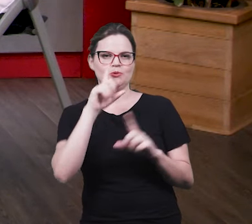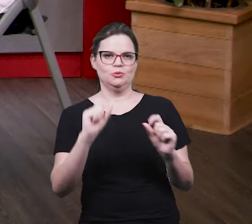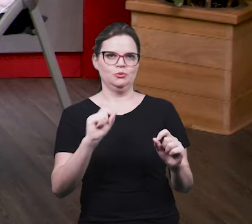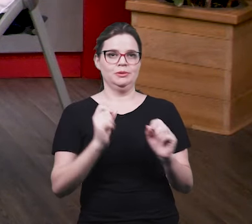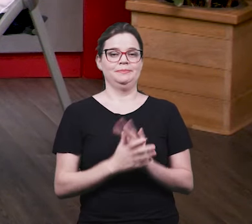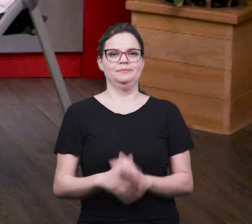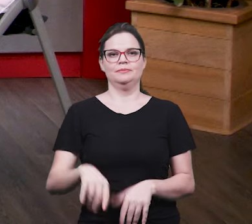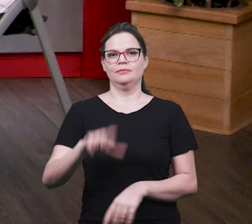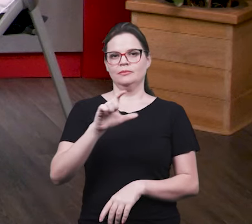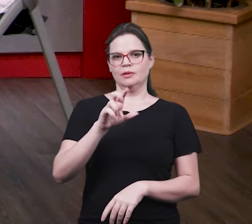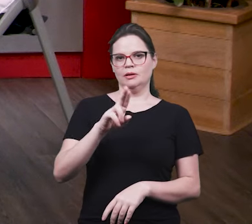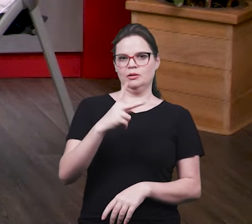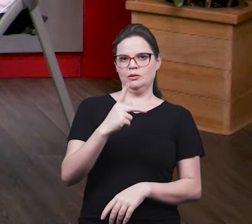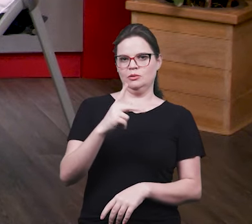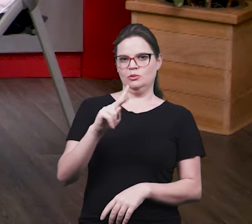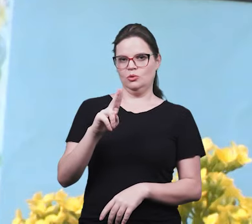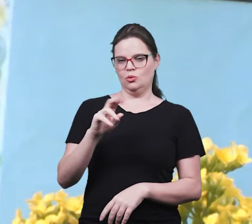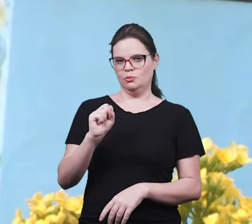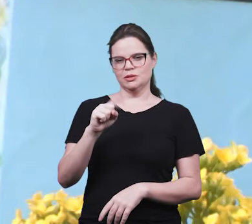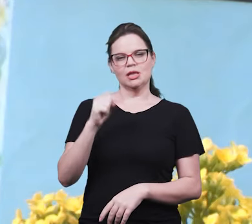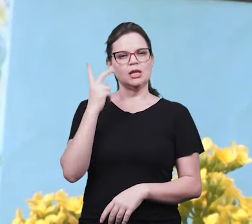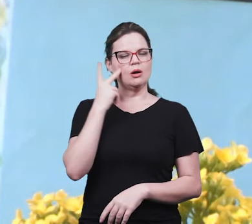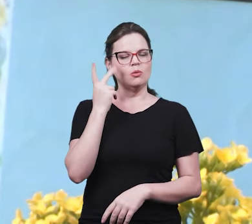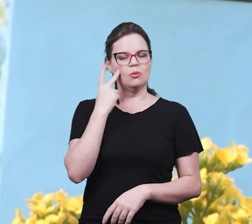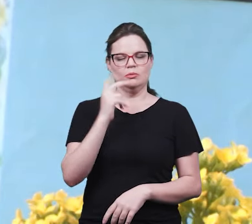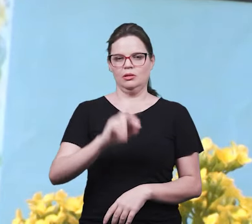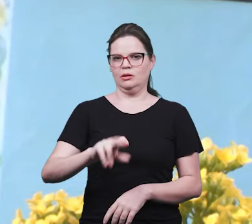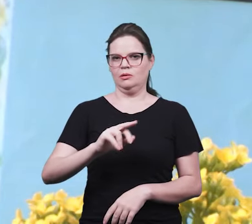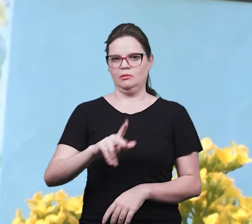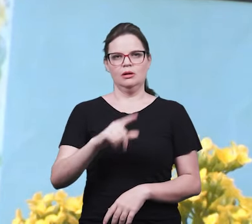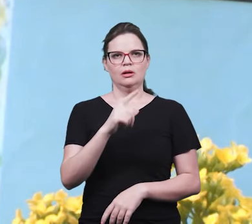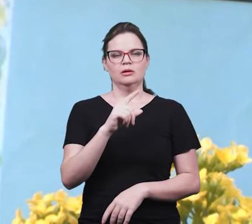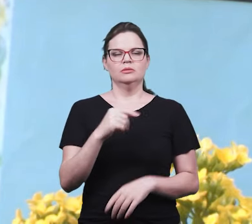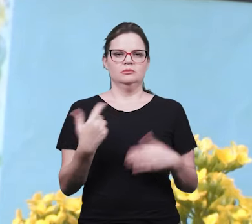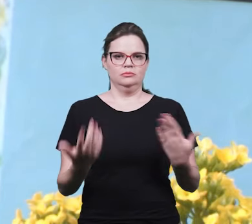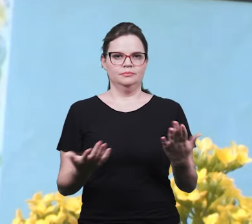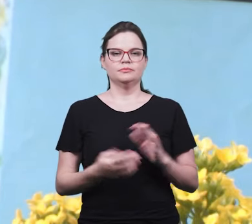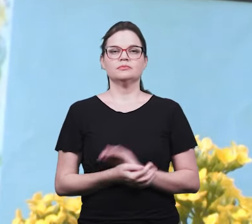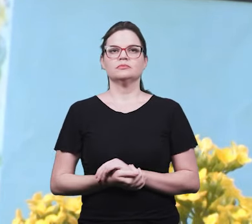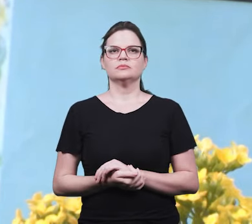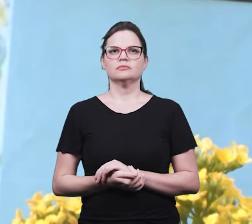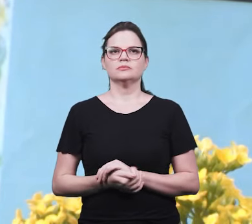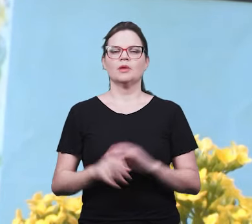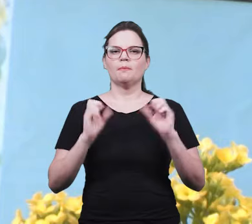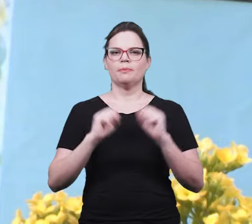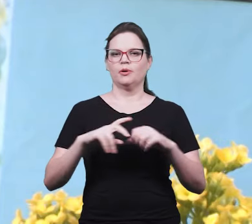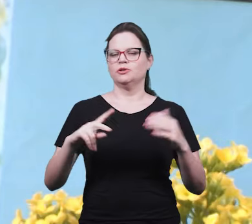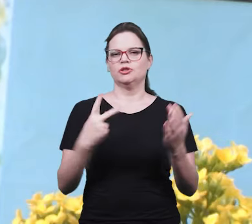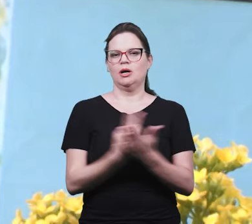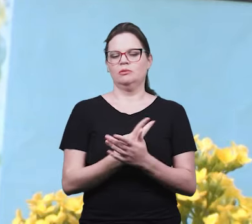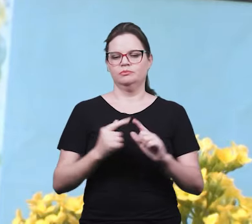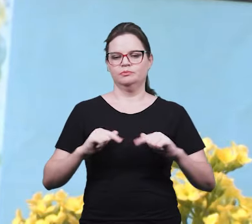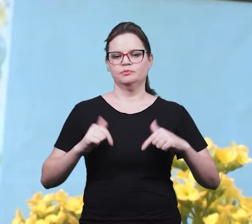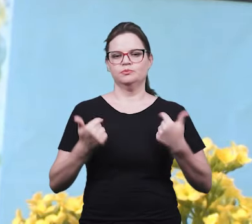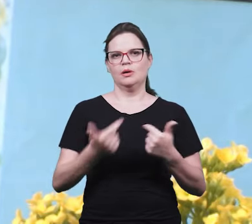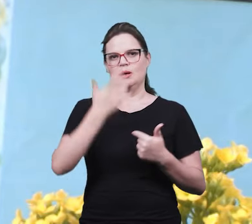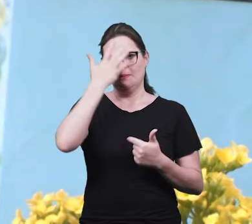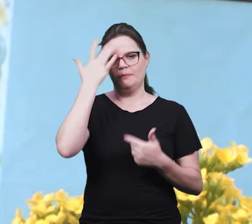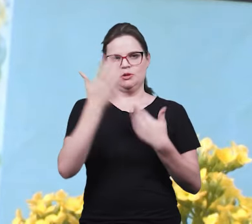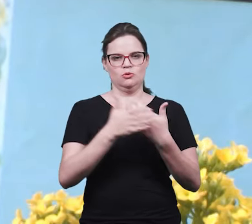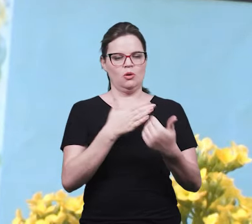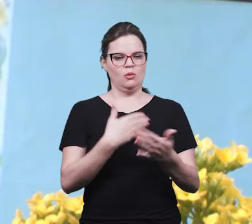é uma doença comum e que tem fatores de risco pré-determinados, uma vez que pode se manifestar em pessoas